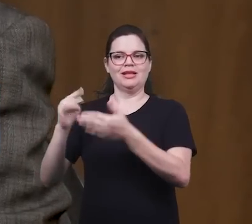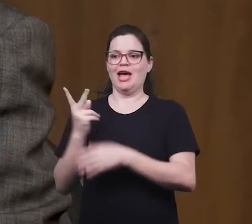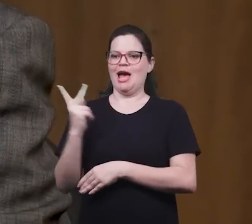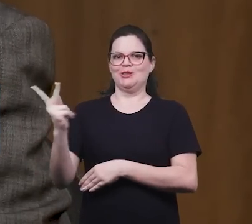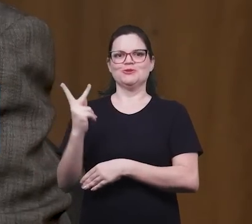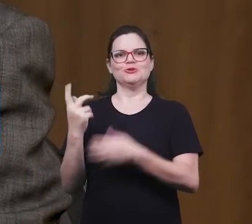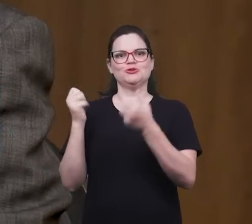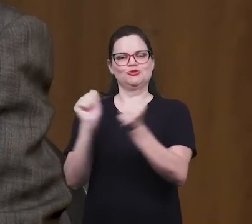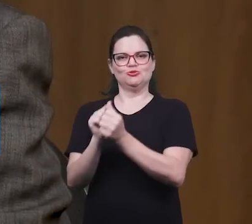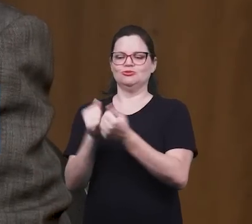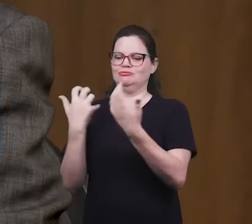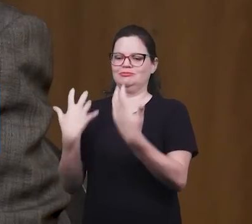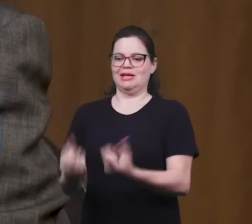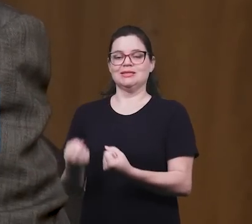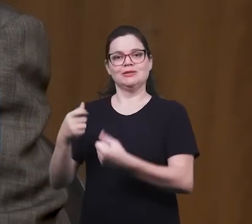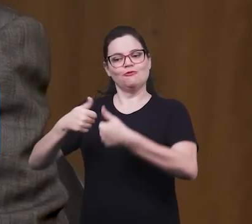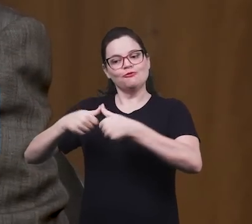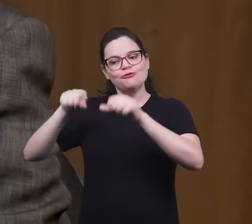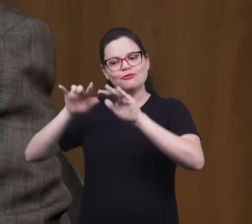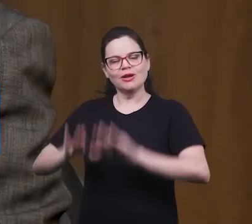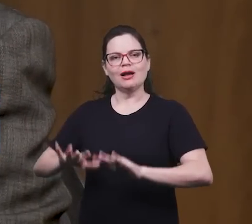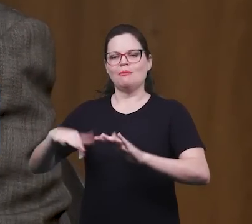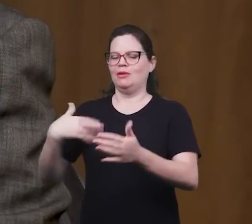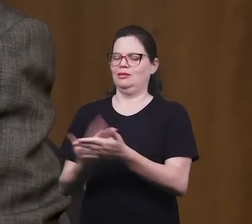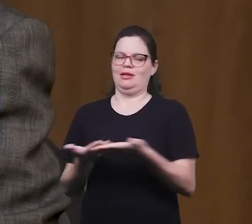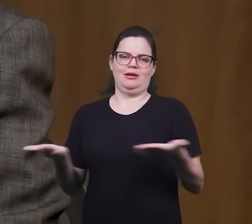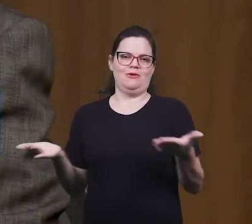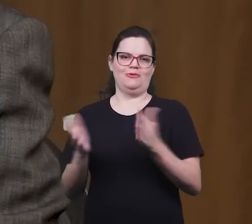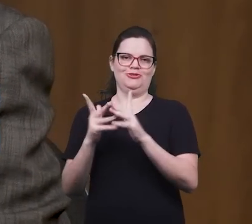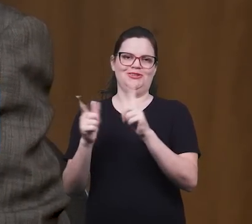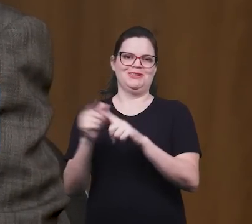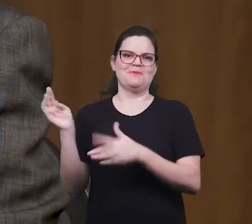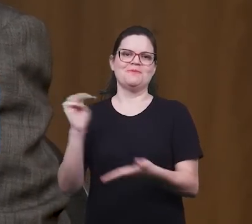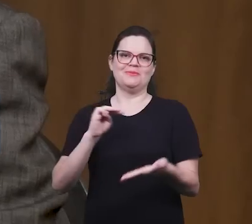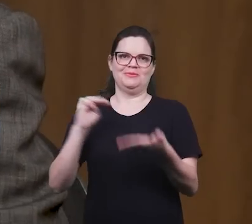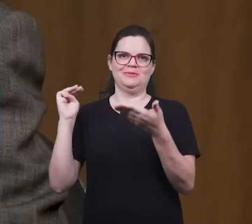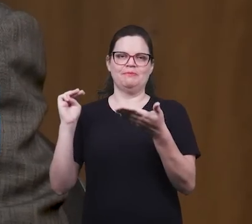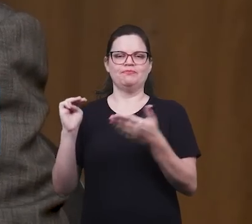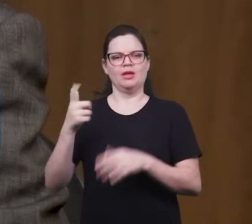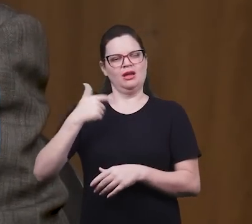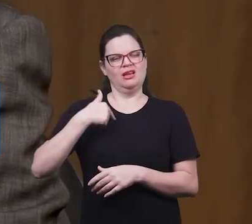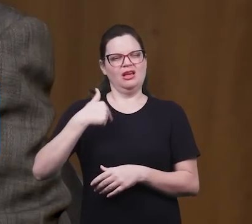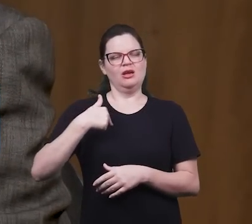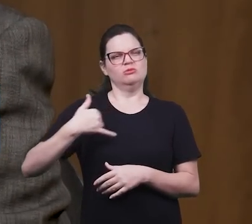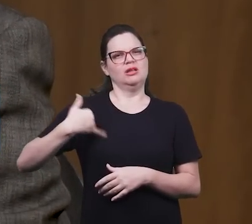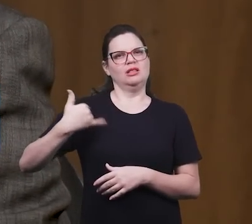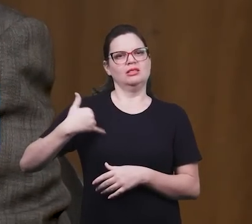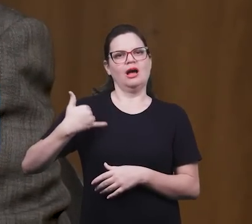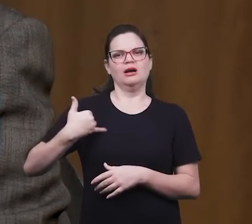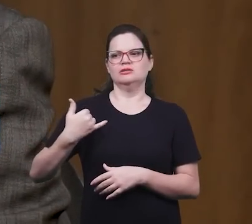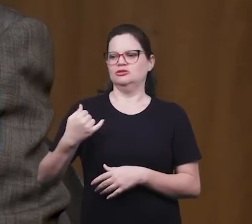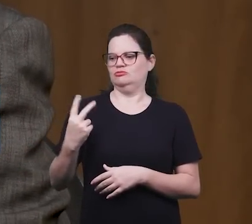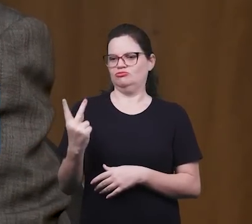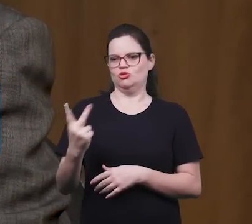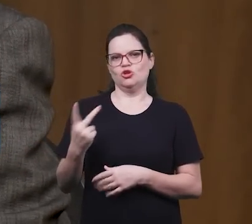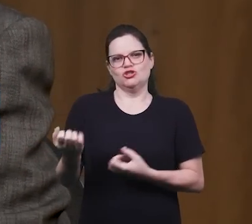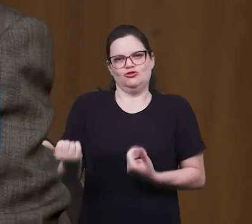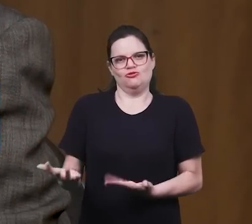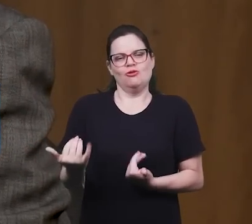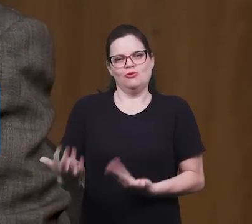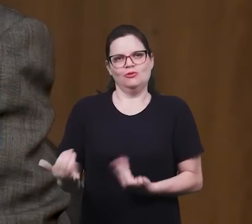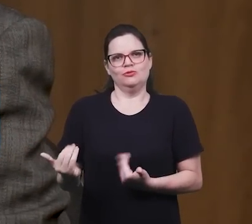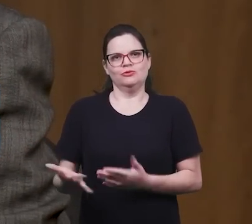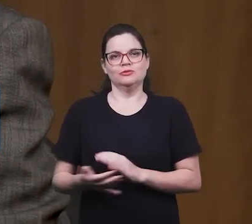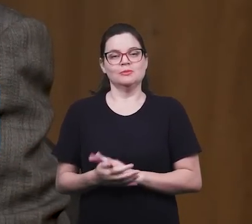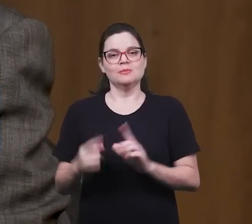pudemos então permanecer até os dias de hoje. Isso ocorreu ainda bem no início, da nossa carreira, e